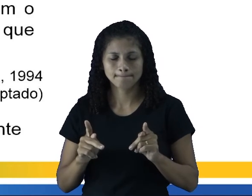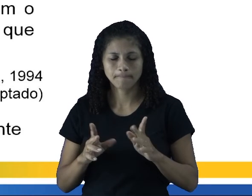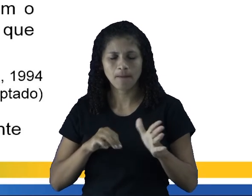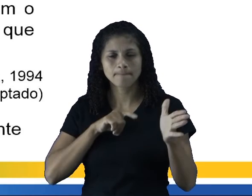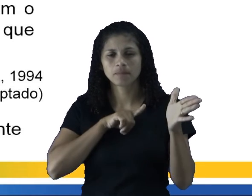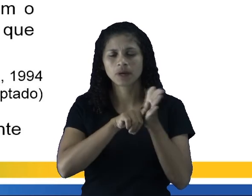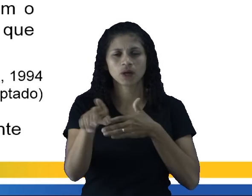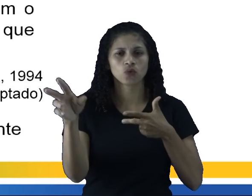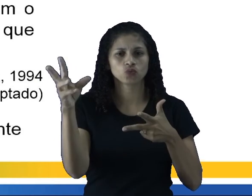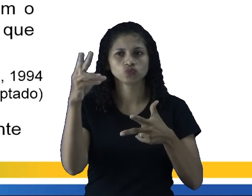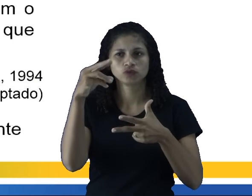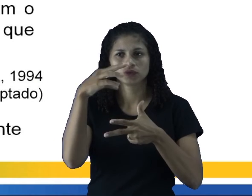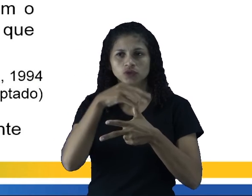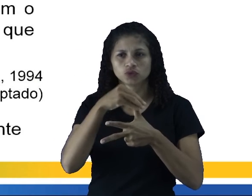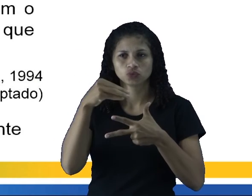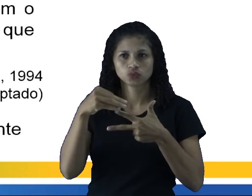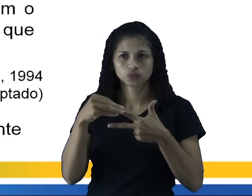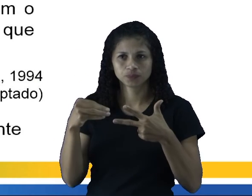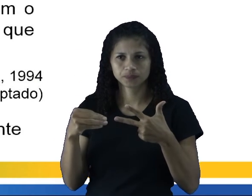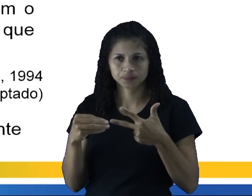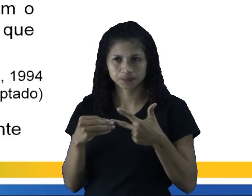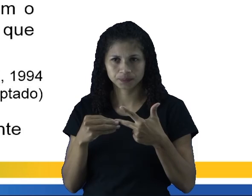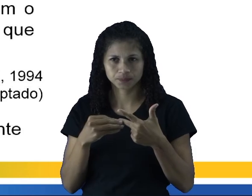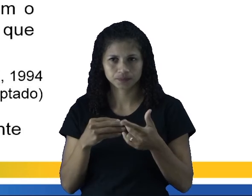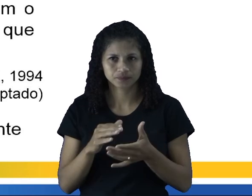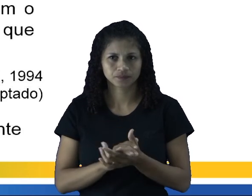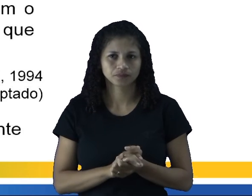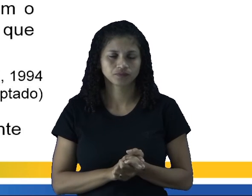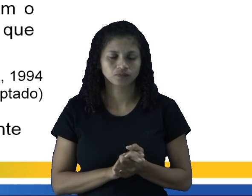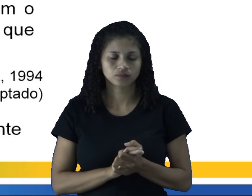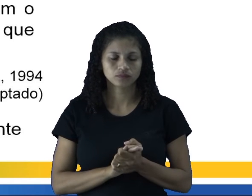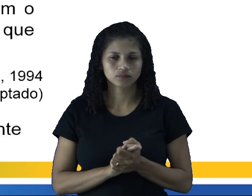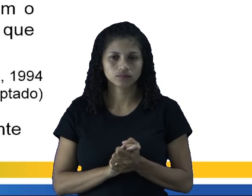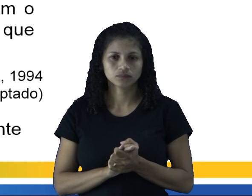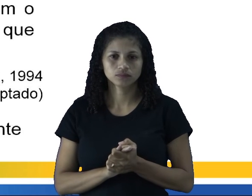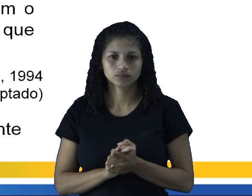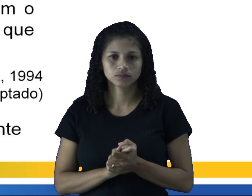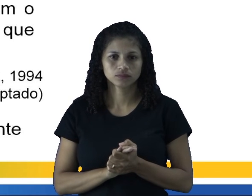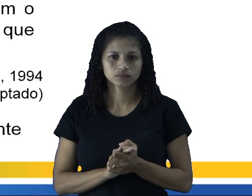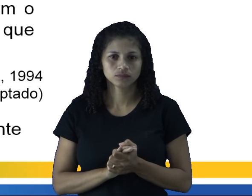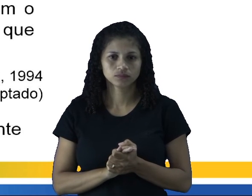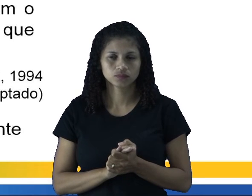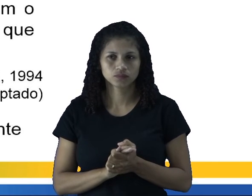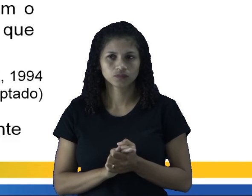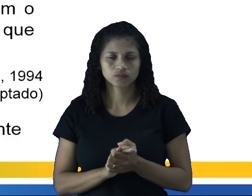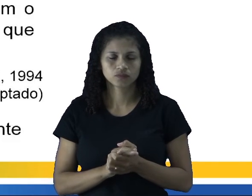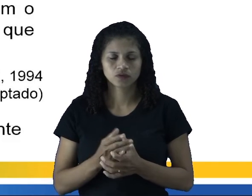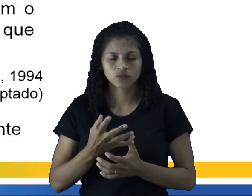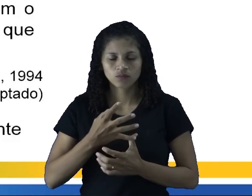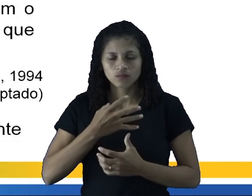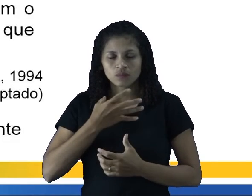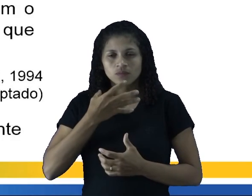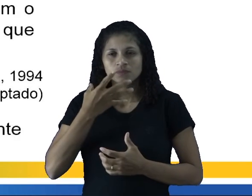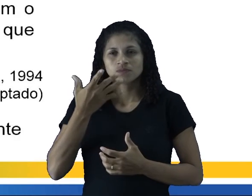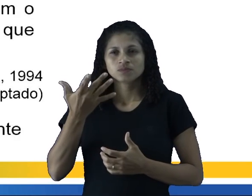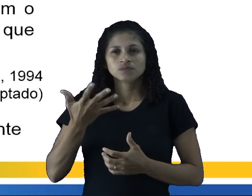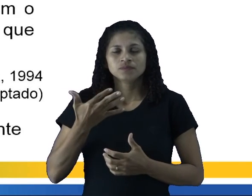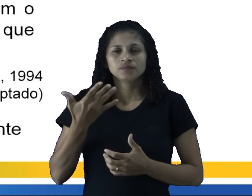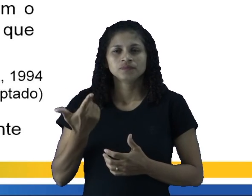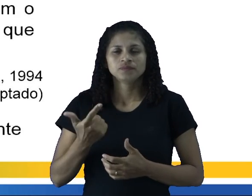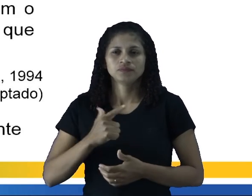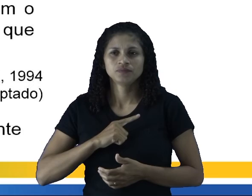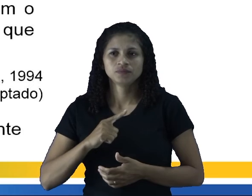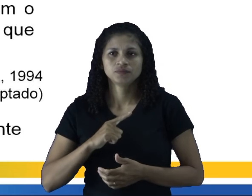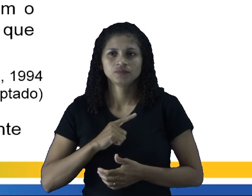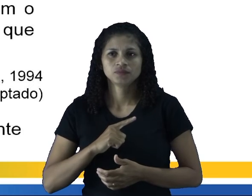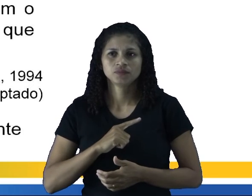Enem. Essa questão caiu lá em 2017 e fala assim: No ar que nós respiramos, existem os